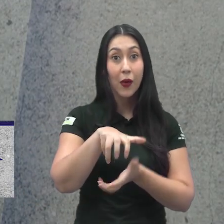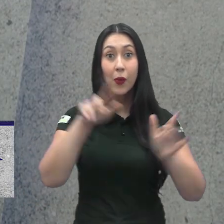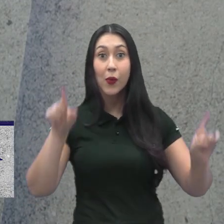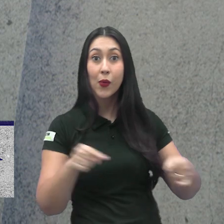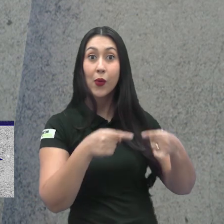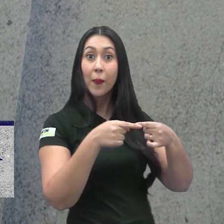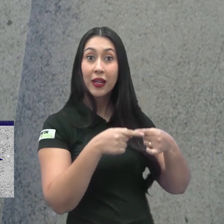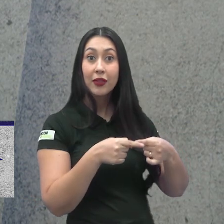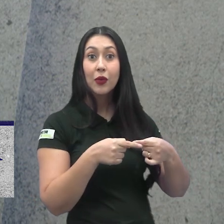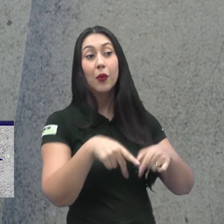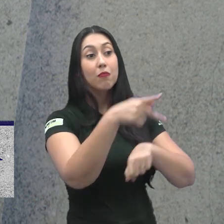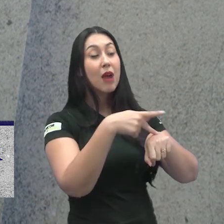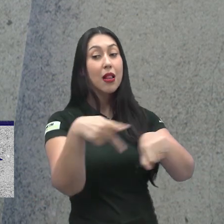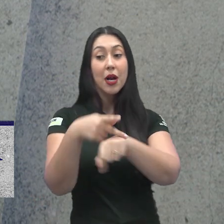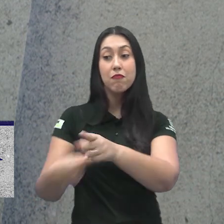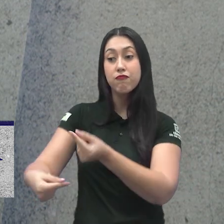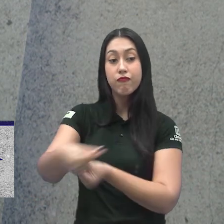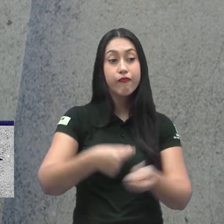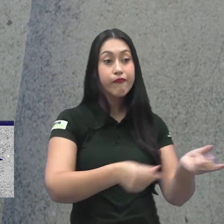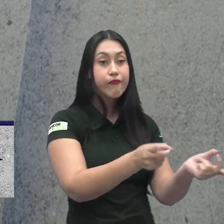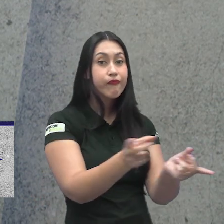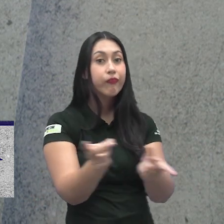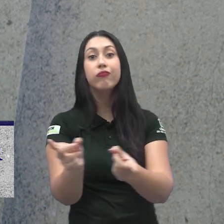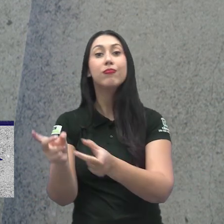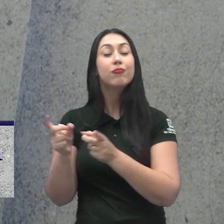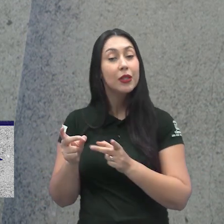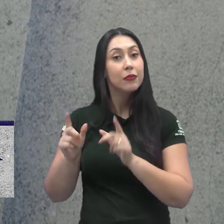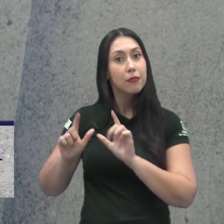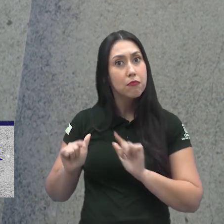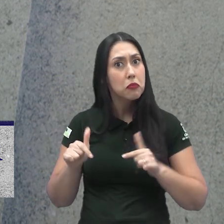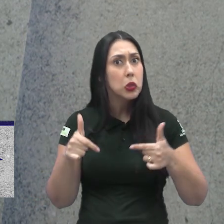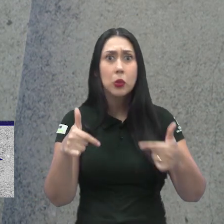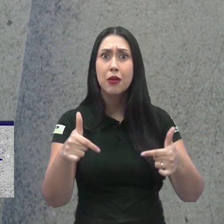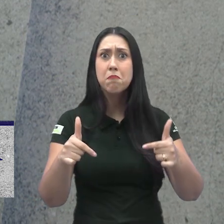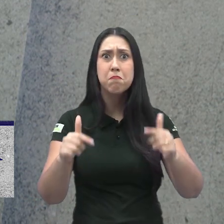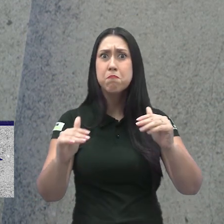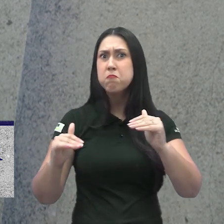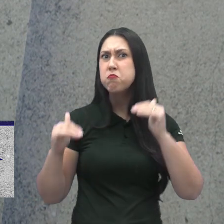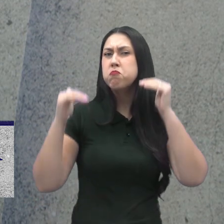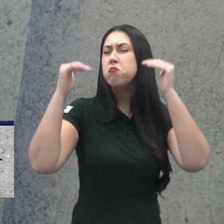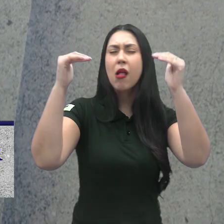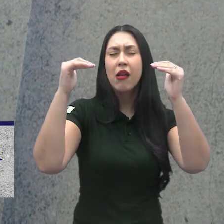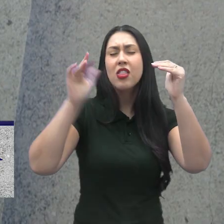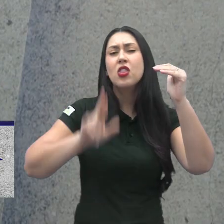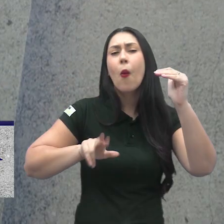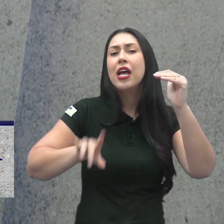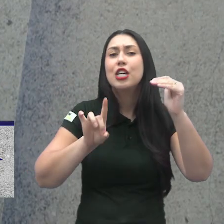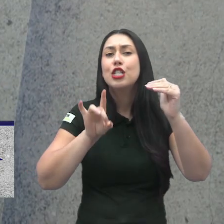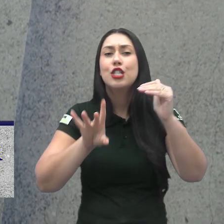diretamente ligadas ao comércio exterior. É uma atuação que vai muito além da política e